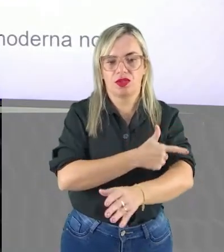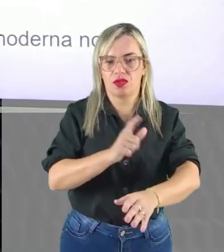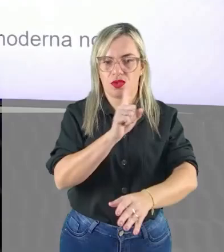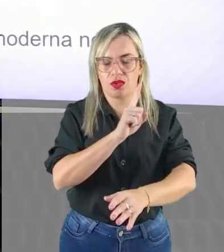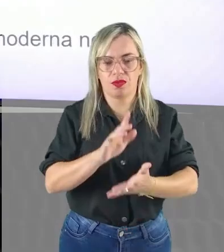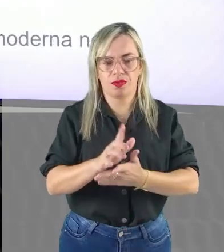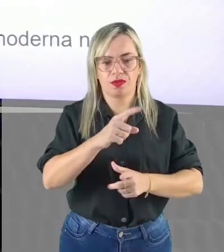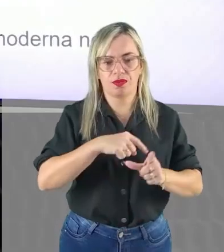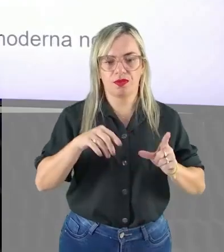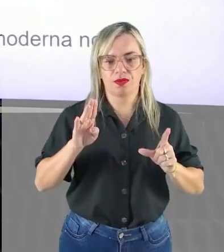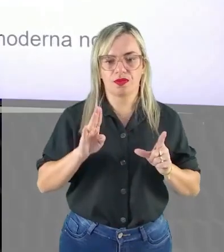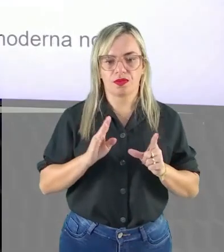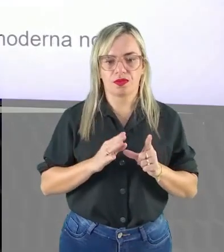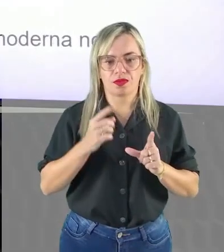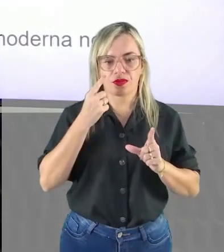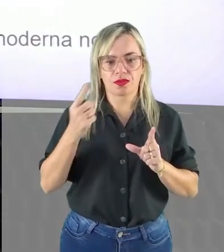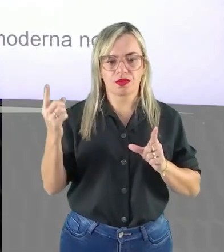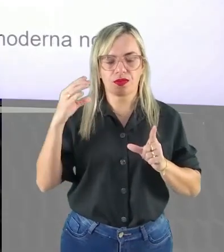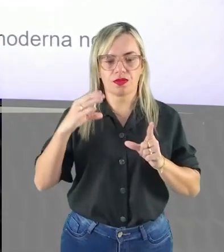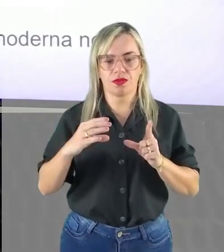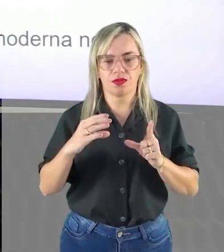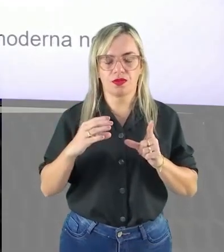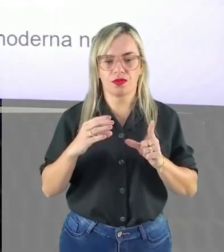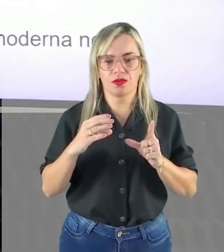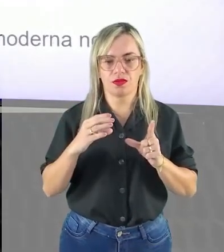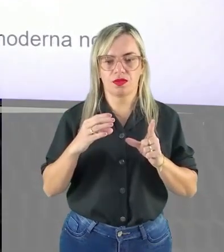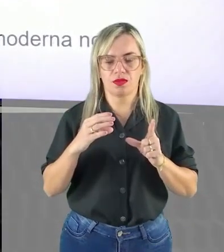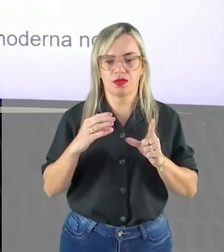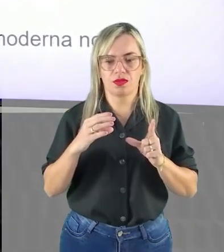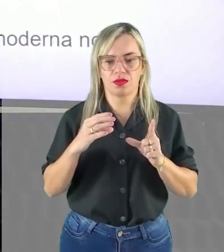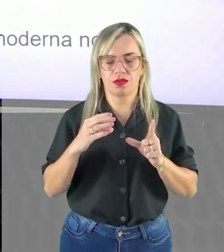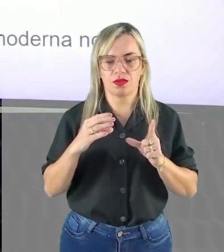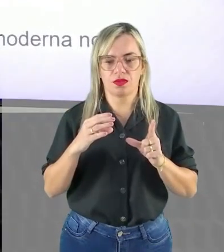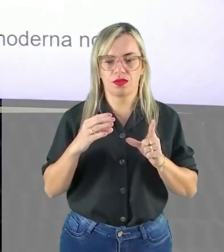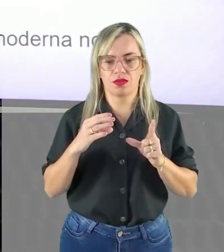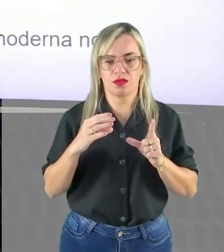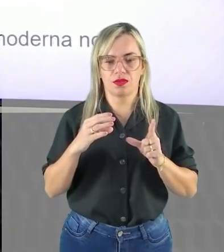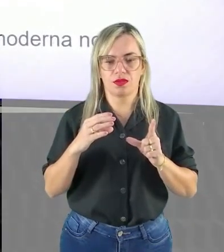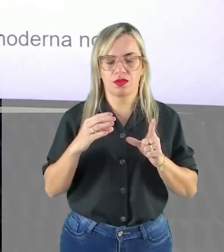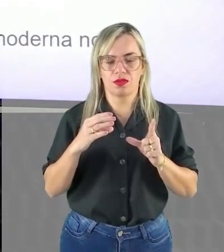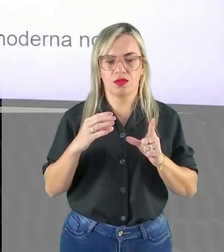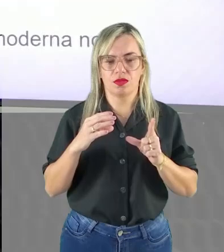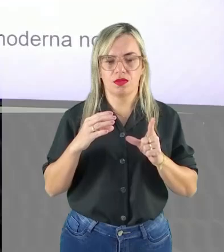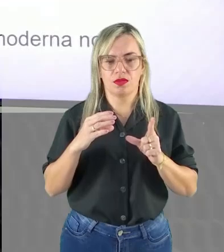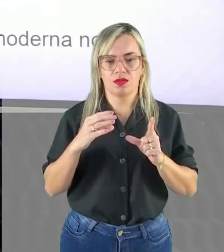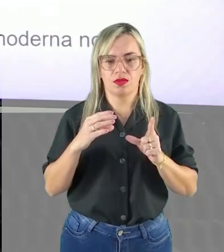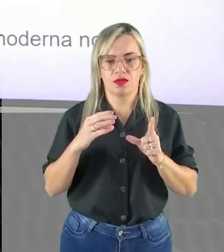critica ironicamente a inadequação dos hábitos alimentares